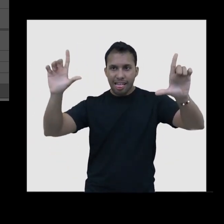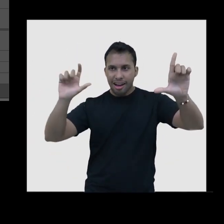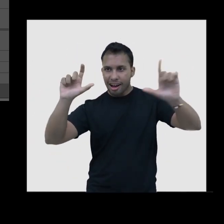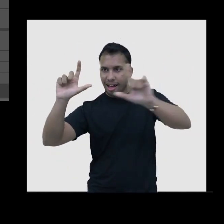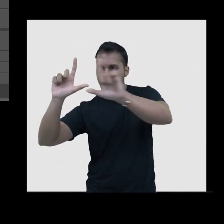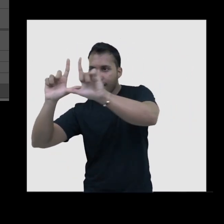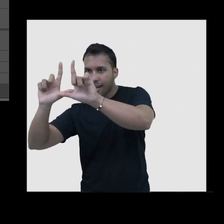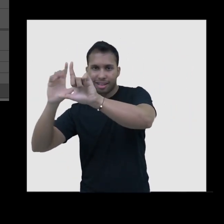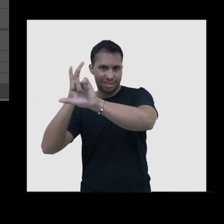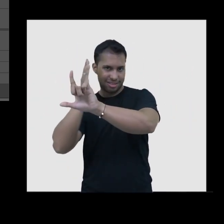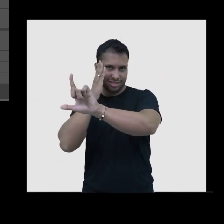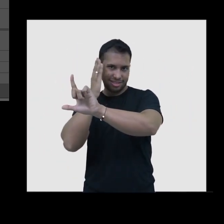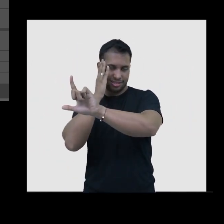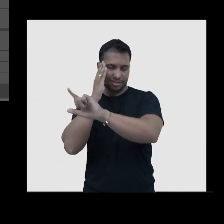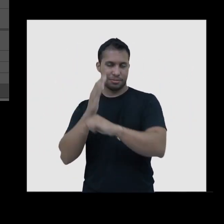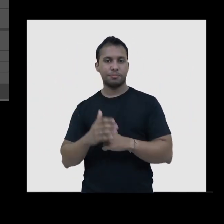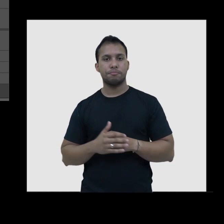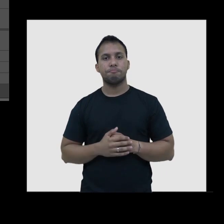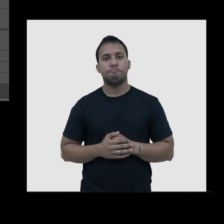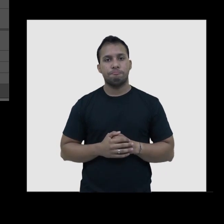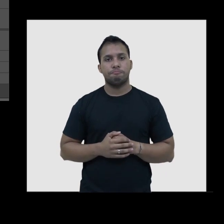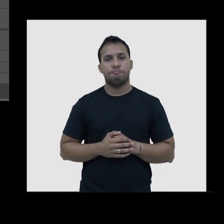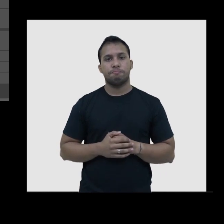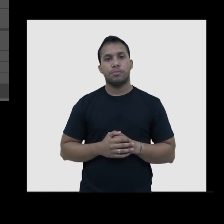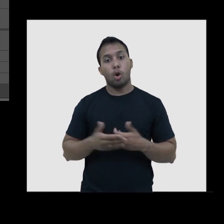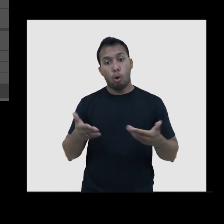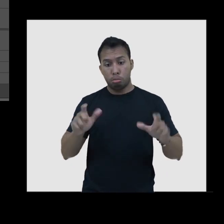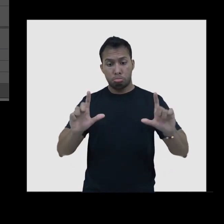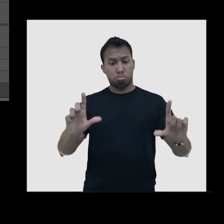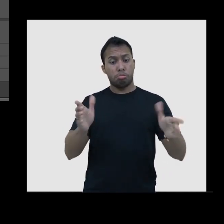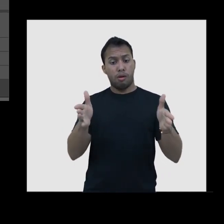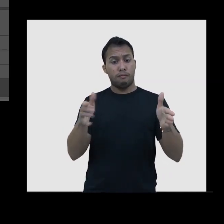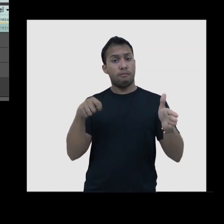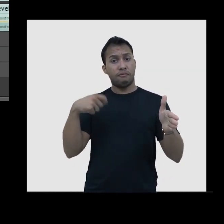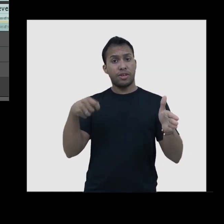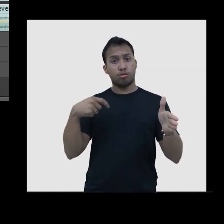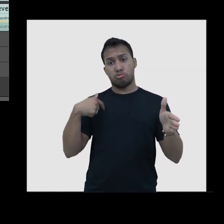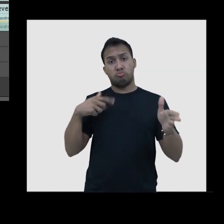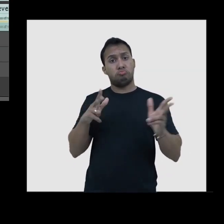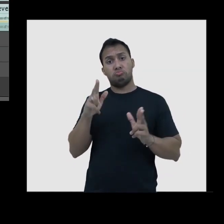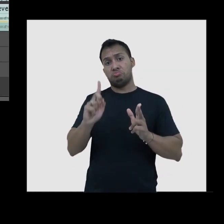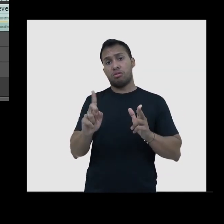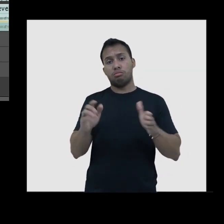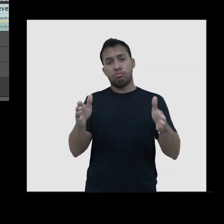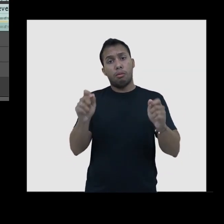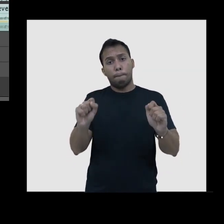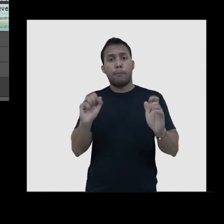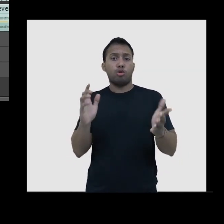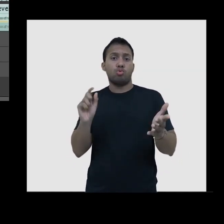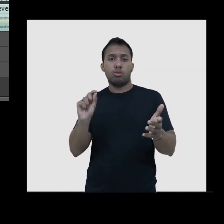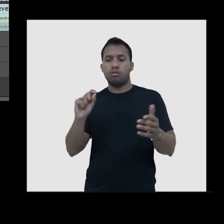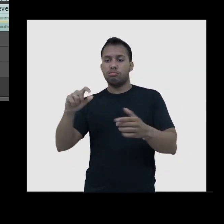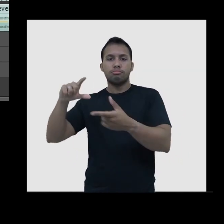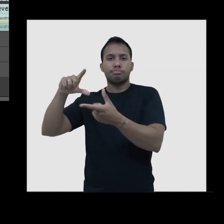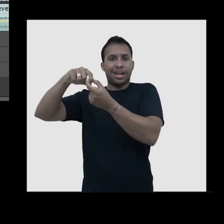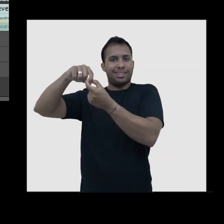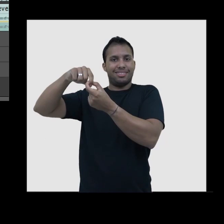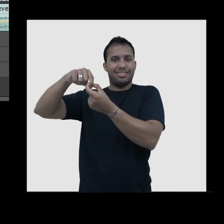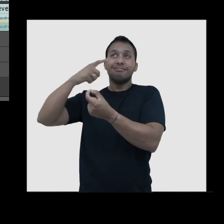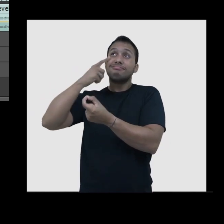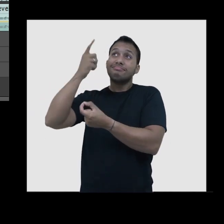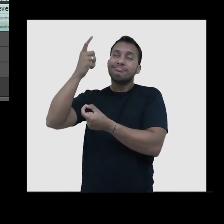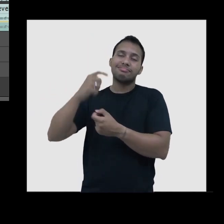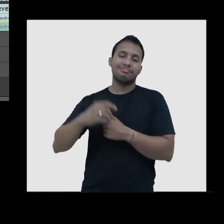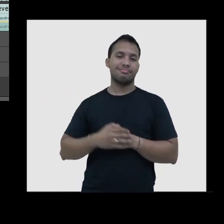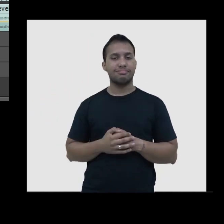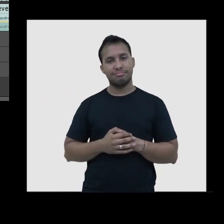eu vou aproveitar para travá-lo aqui, ó. A gente consegue colocar um cadeadozinho aqui, a gente vê que fica achurado a camada de